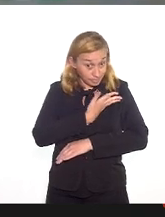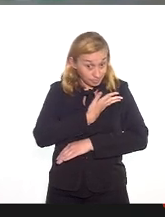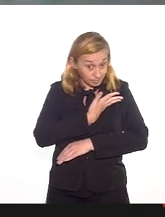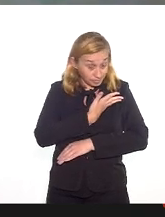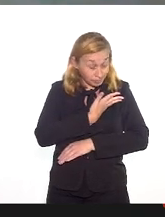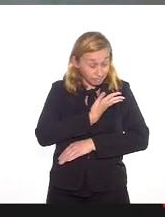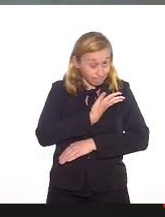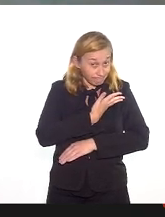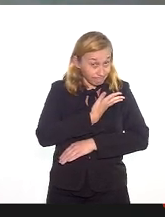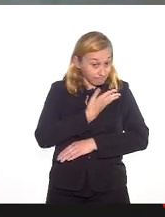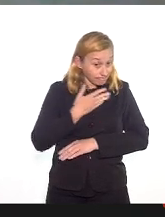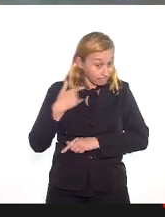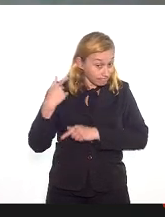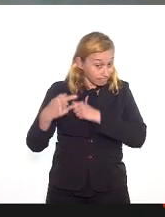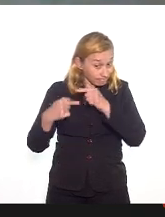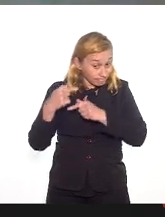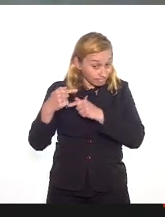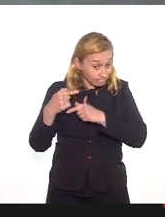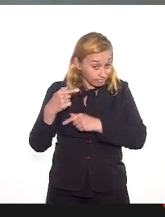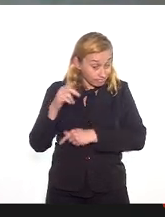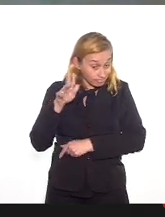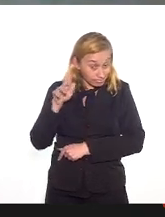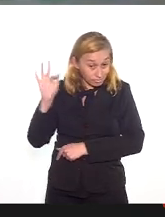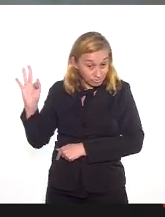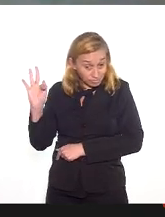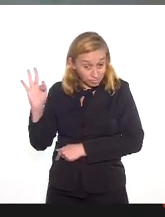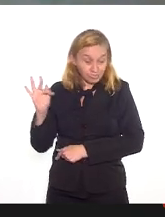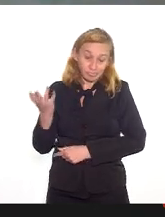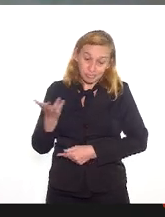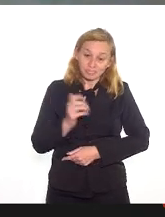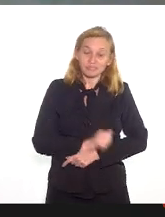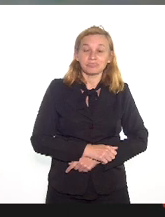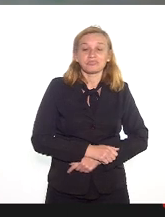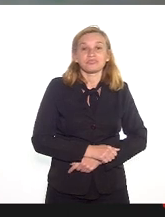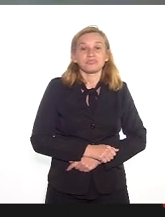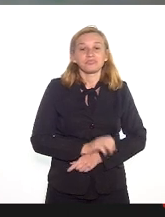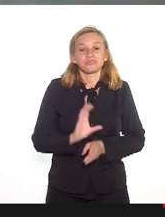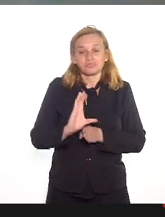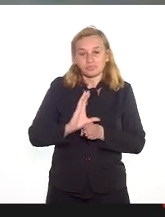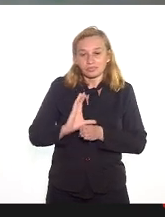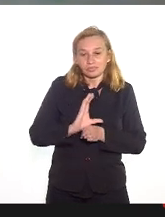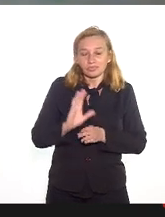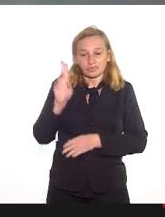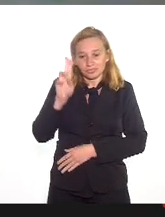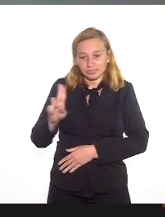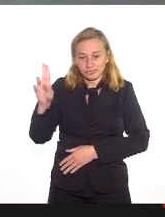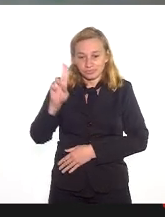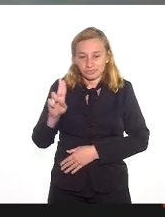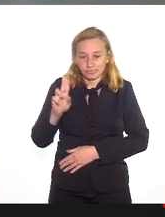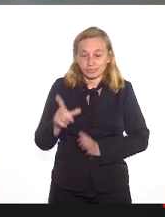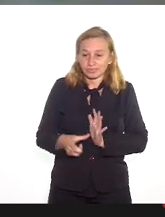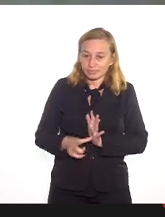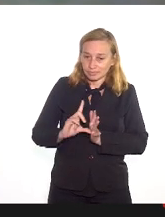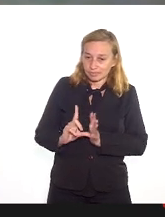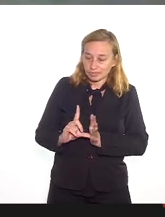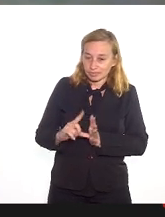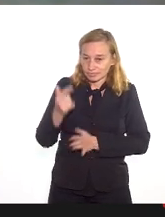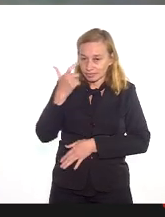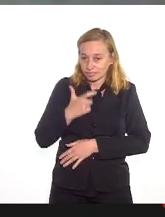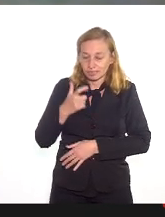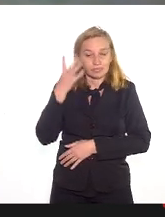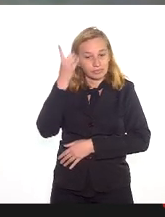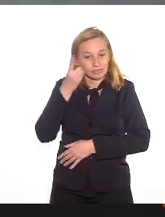Da mesma geração minha na UF, nosso companheiro de conselho universitário, antes de estar aí no deputado, mas a pessoa sempre trabalha pela